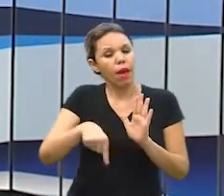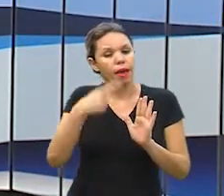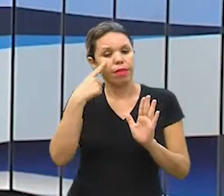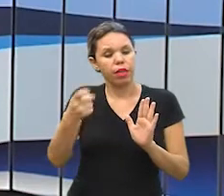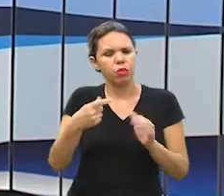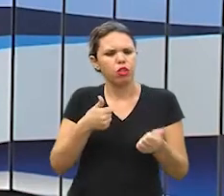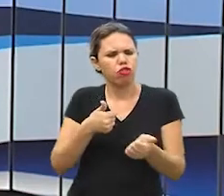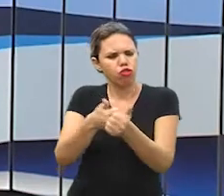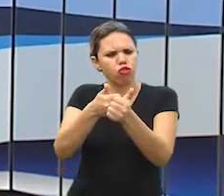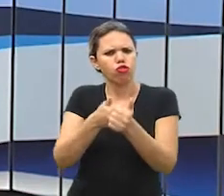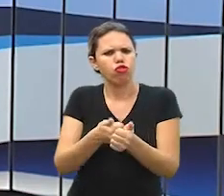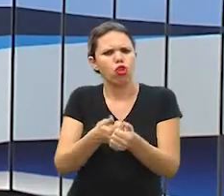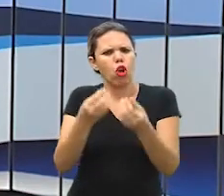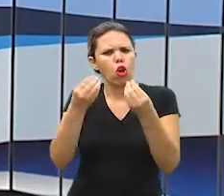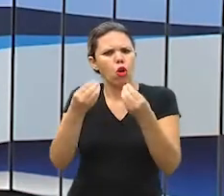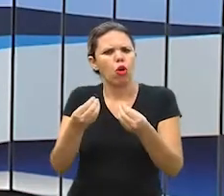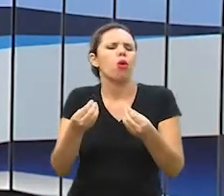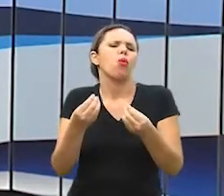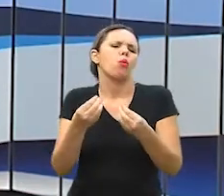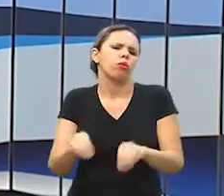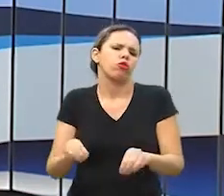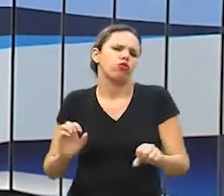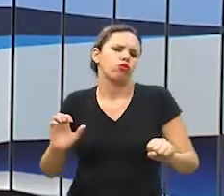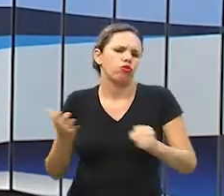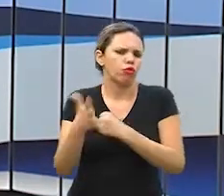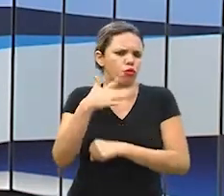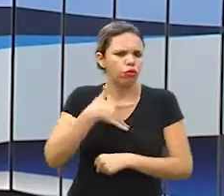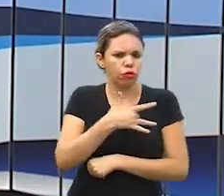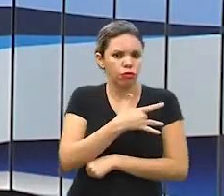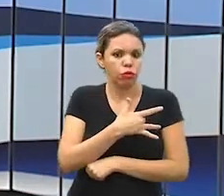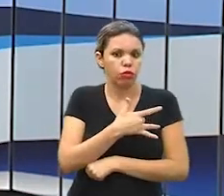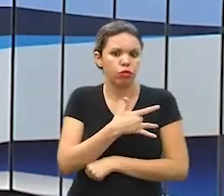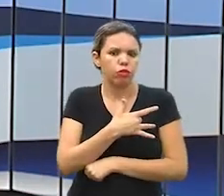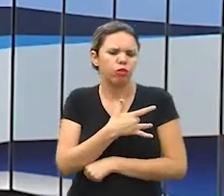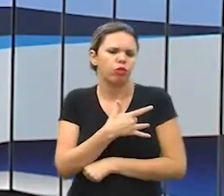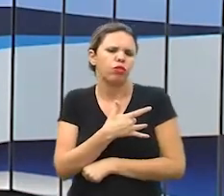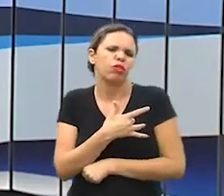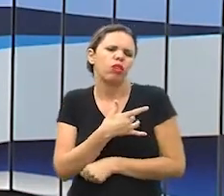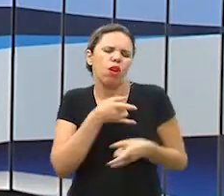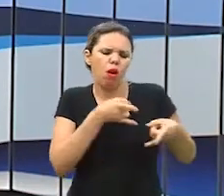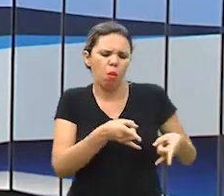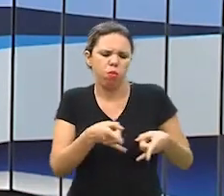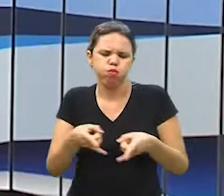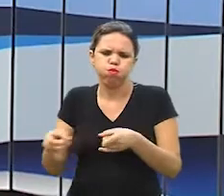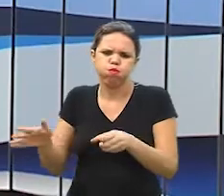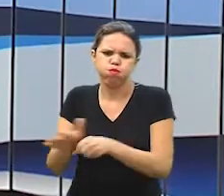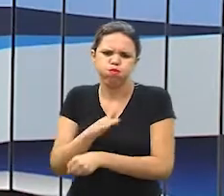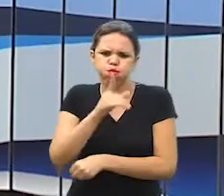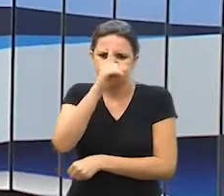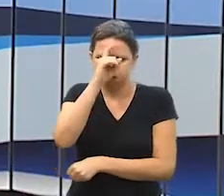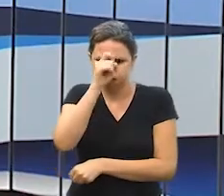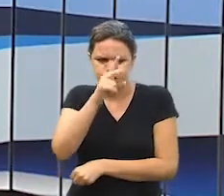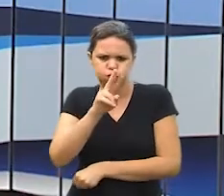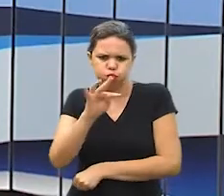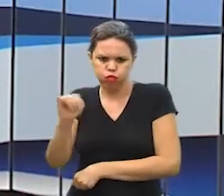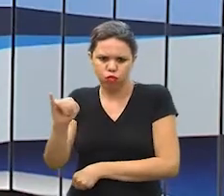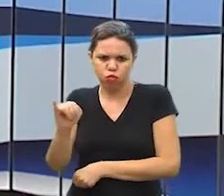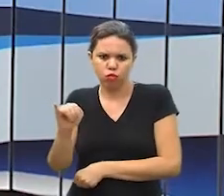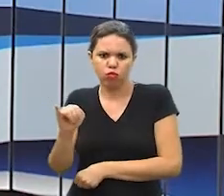gente acompanha o impacto do vírus, óbvio, na área da saúde, com ocupação de leitos, enfermaria,